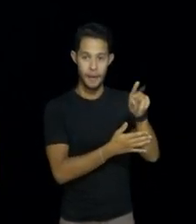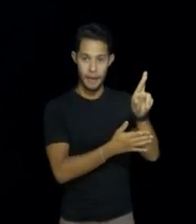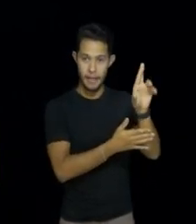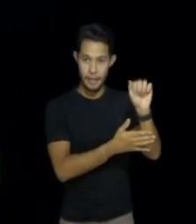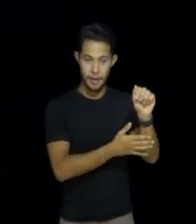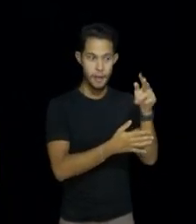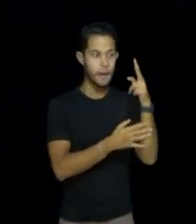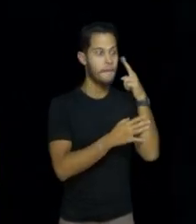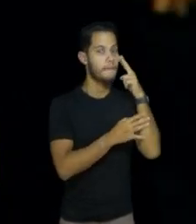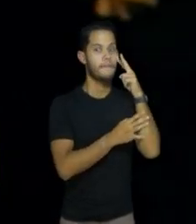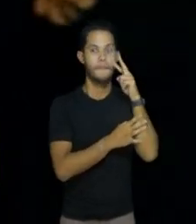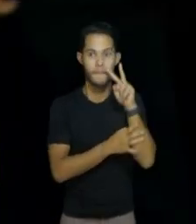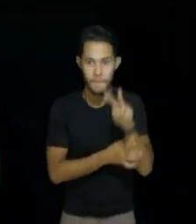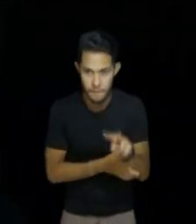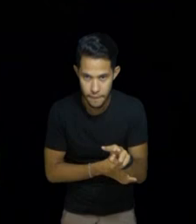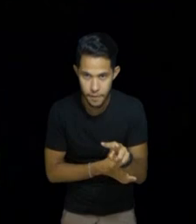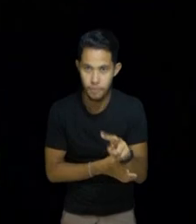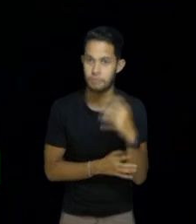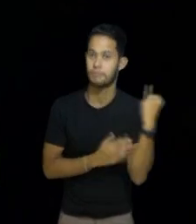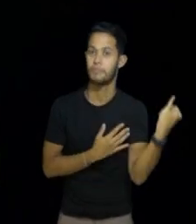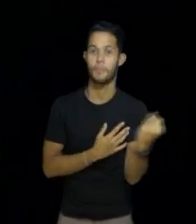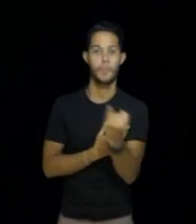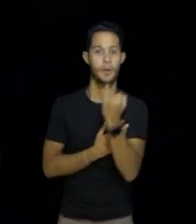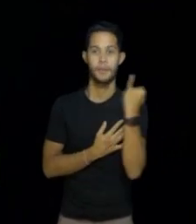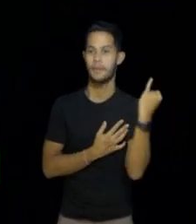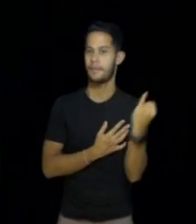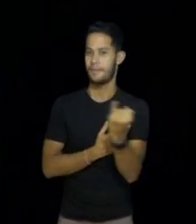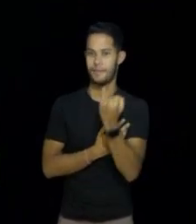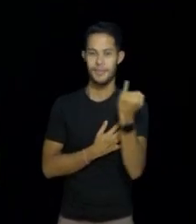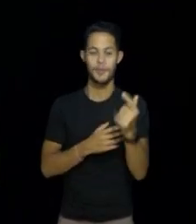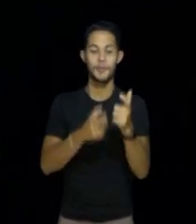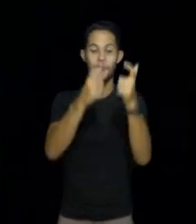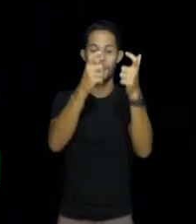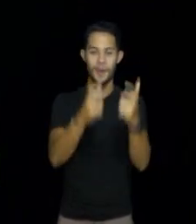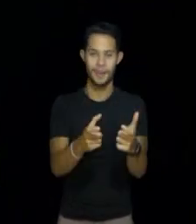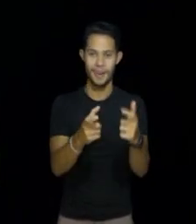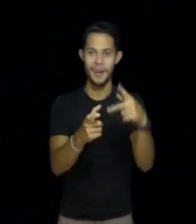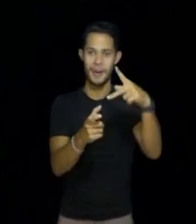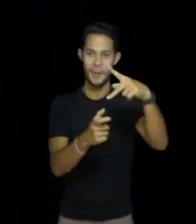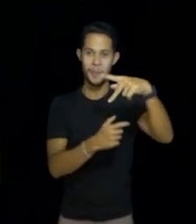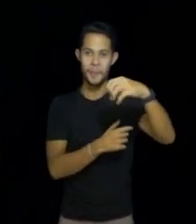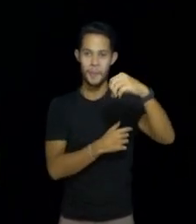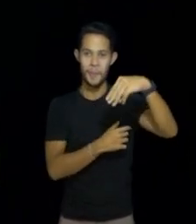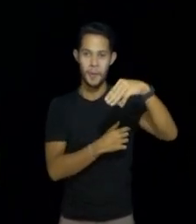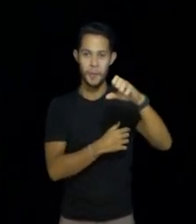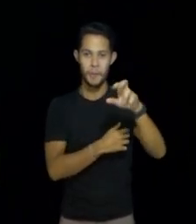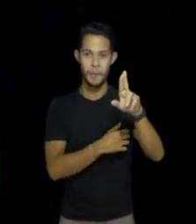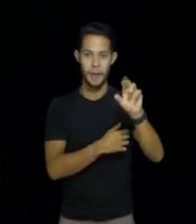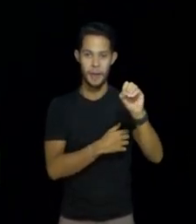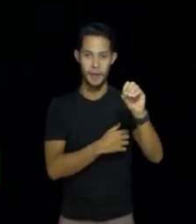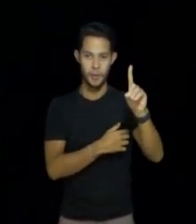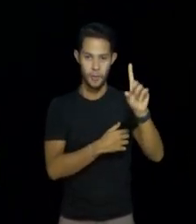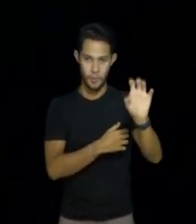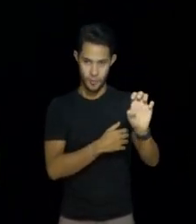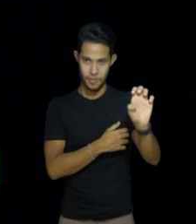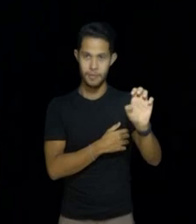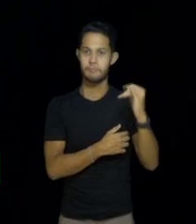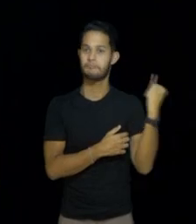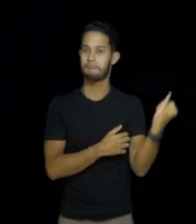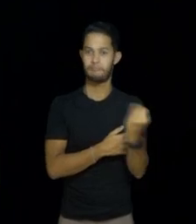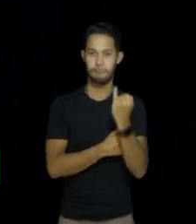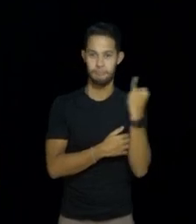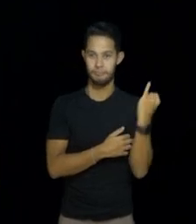de Pomerode para o turismo do Vale Europeu e de Santa Catarina. Catiane virou até